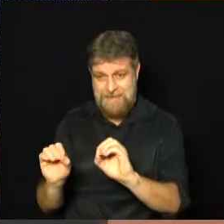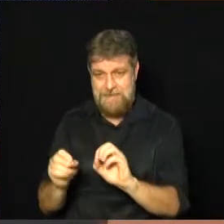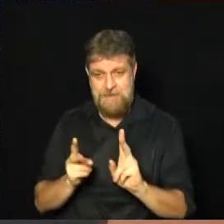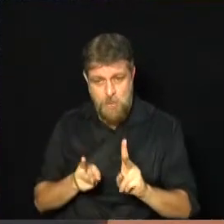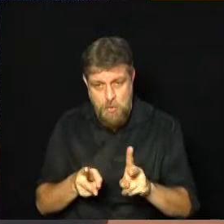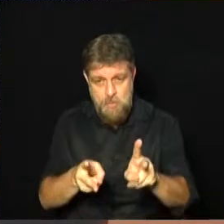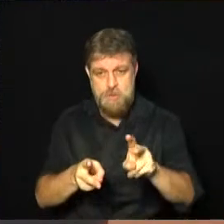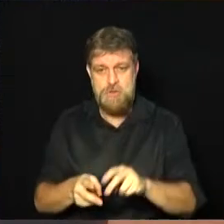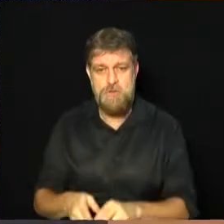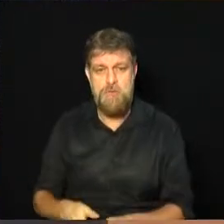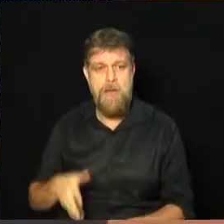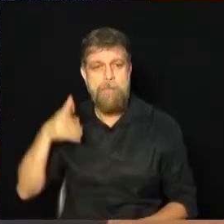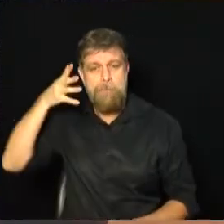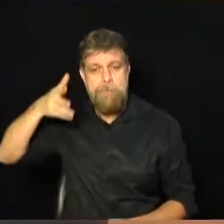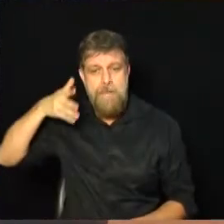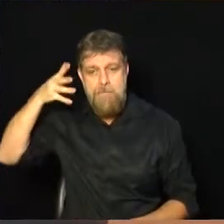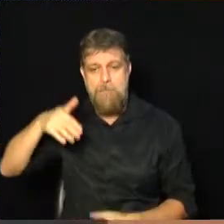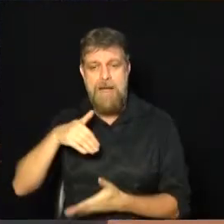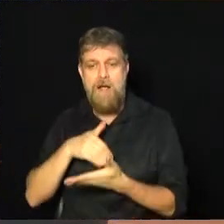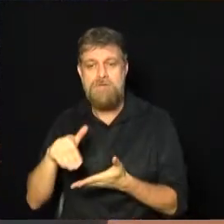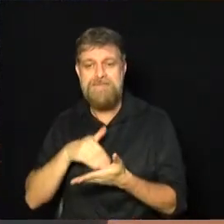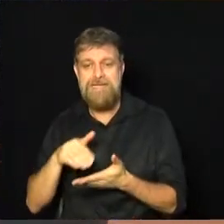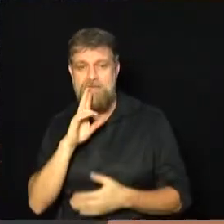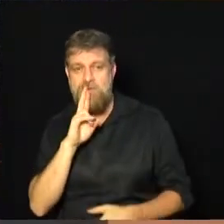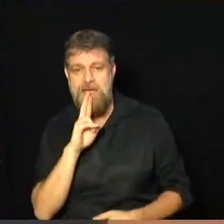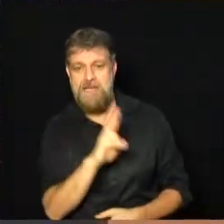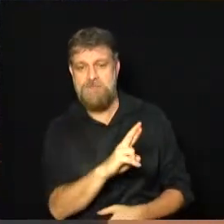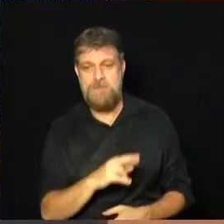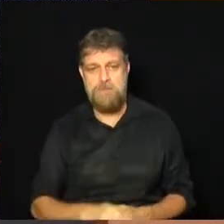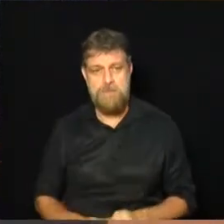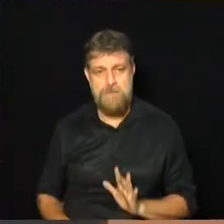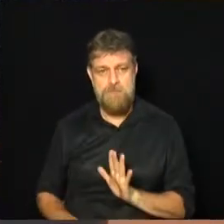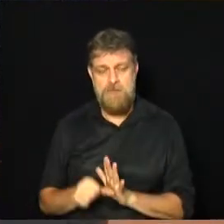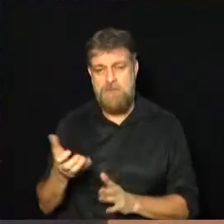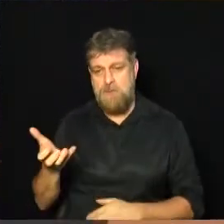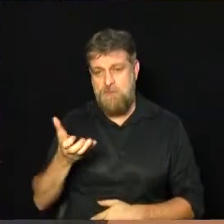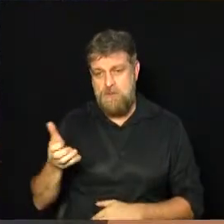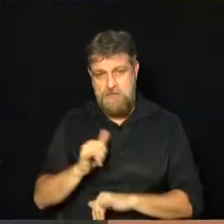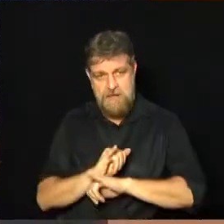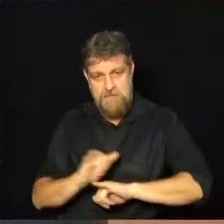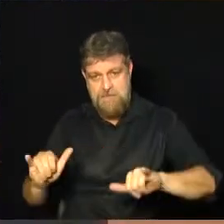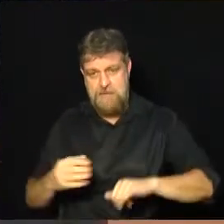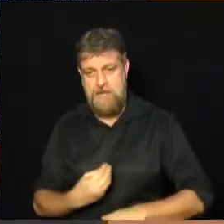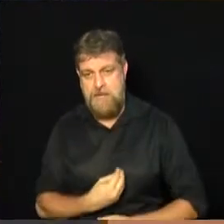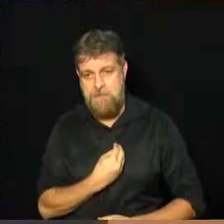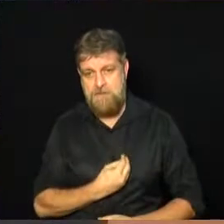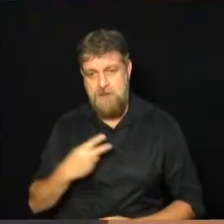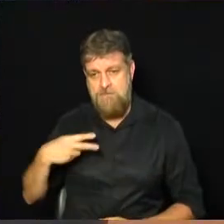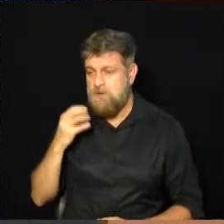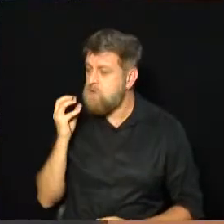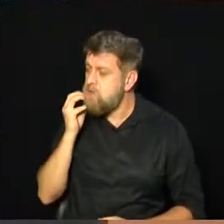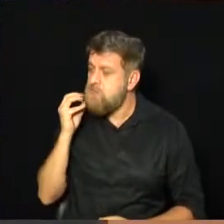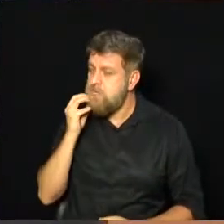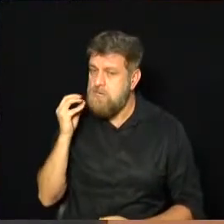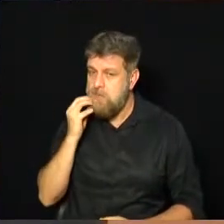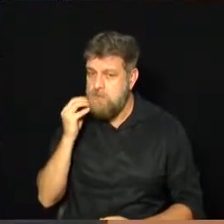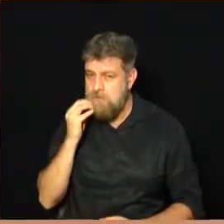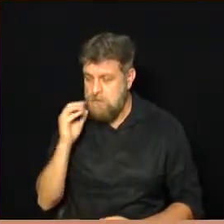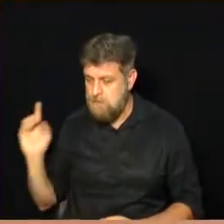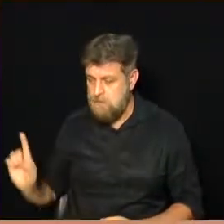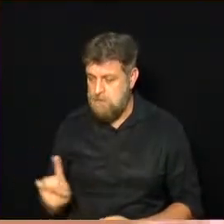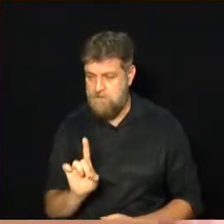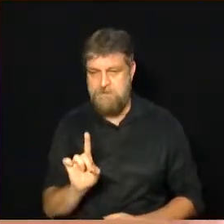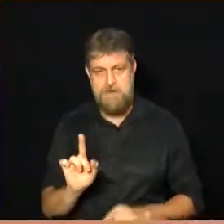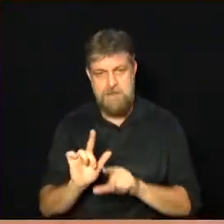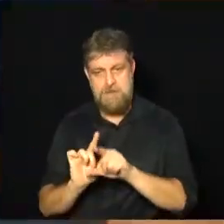aqui nas respostas aí do secretário. Está com a palavra, secretário. Primeiramente, eu queria registrar aqui a presença do vereador Igor, que esteve aqui de passagem. Correto.